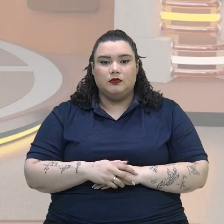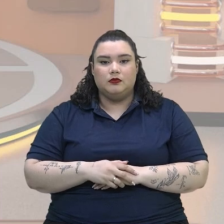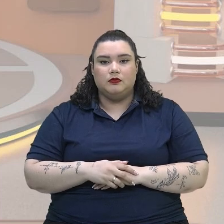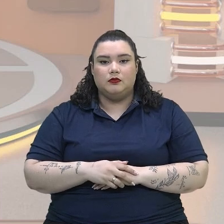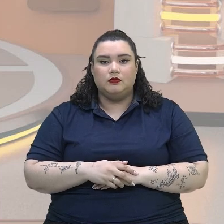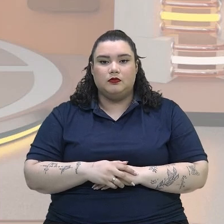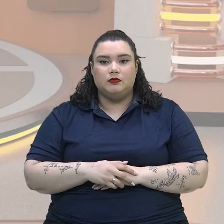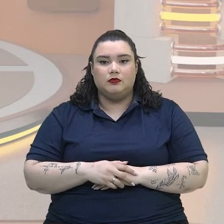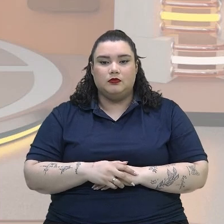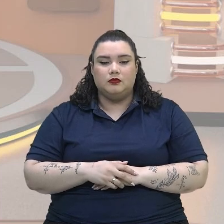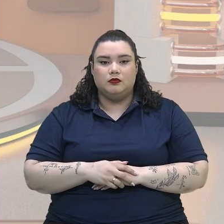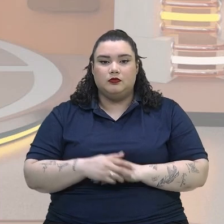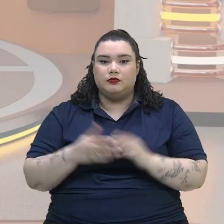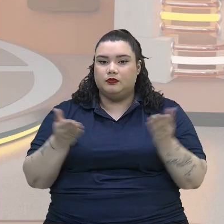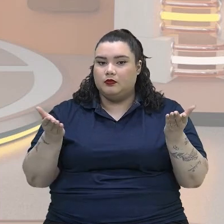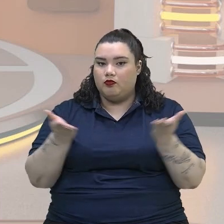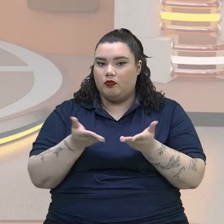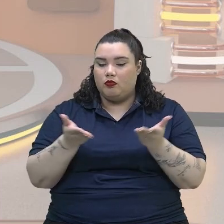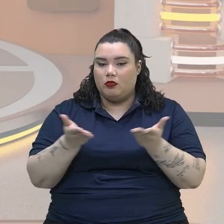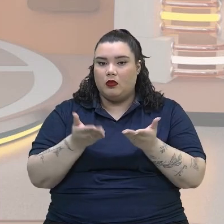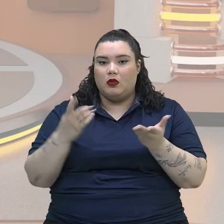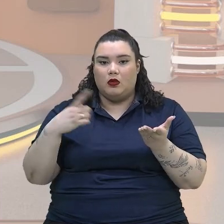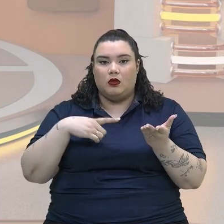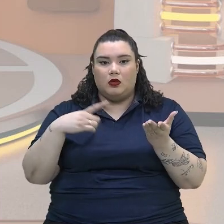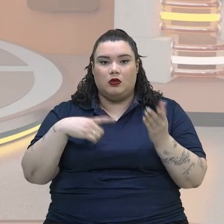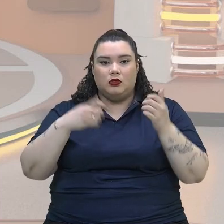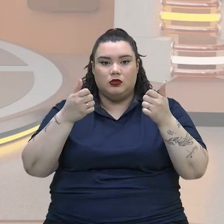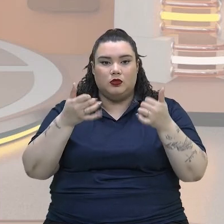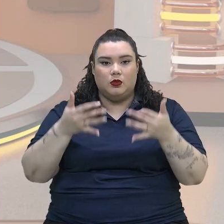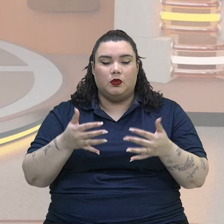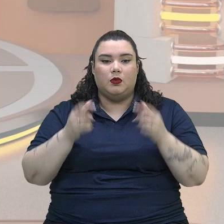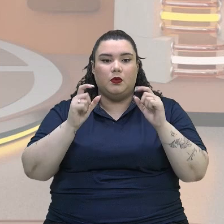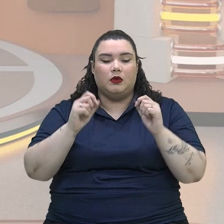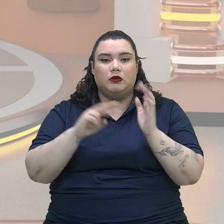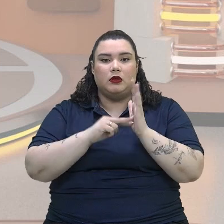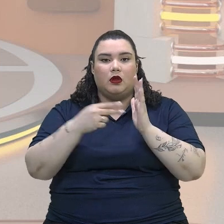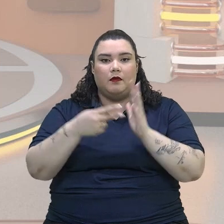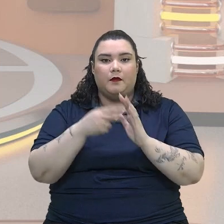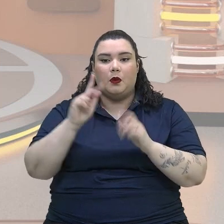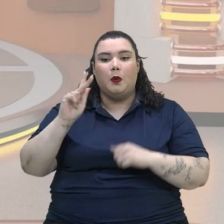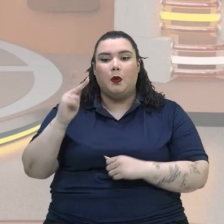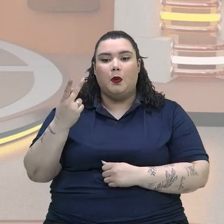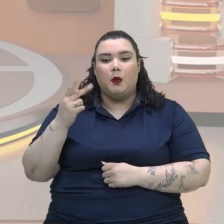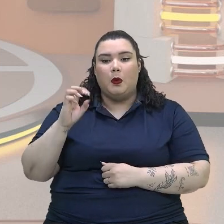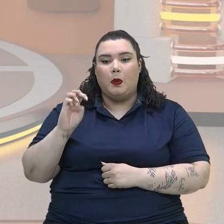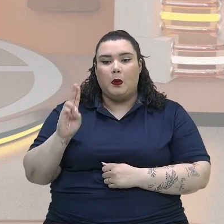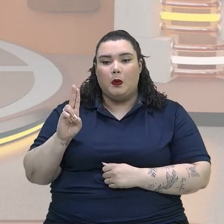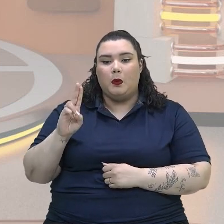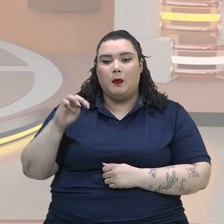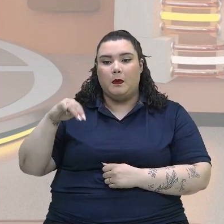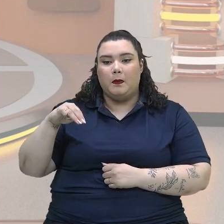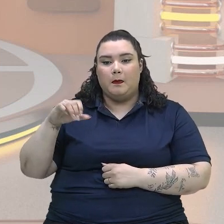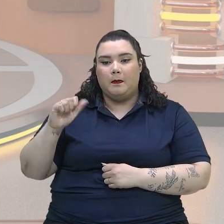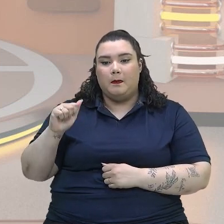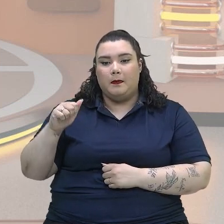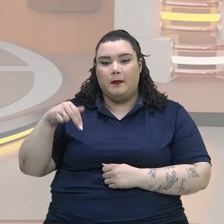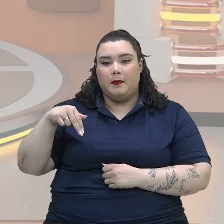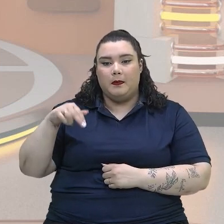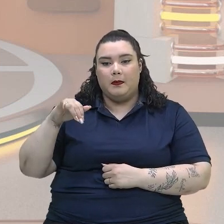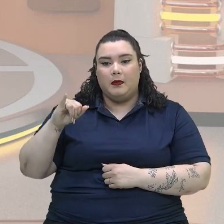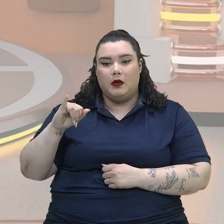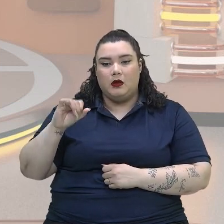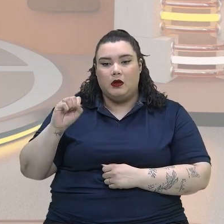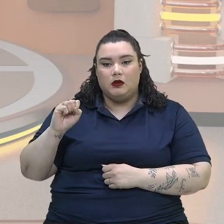E aí nós vamos fazer a definição de humanismo, entender por que essas ações acontecem.